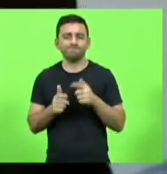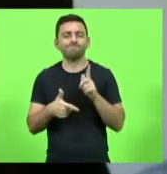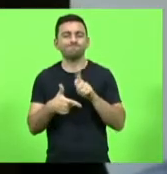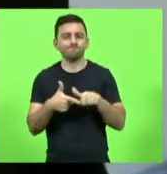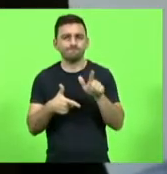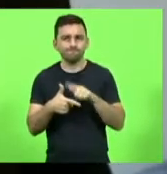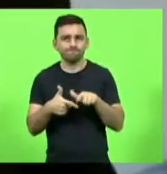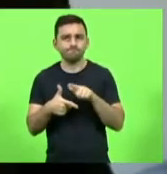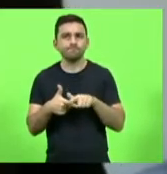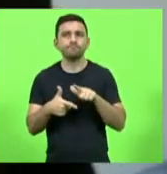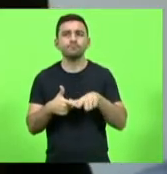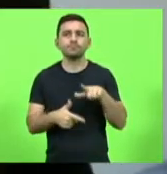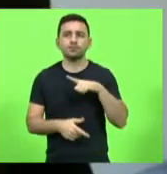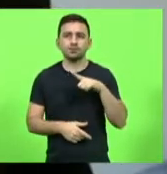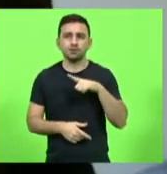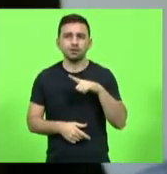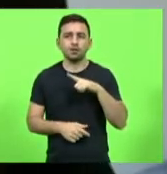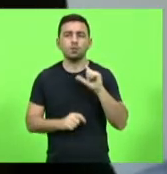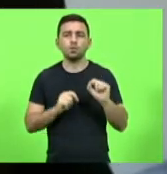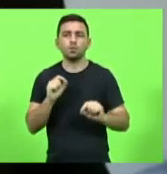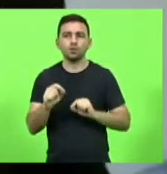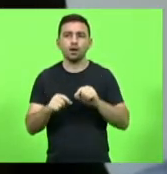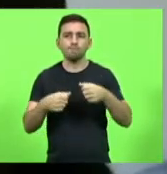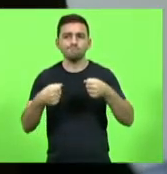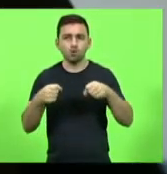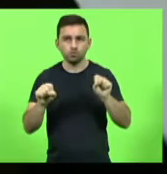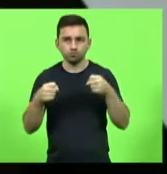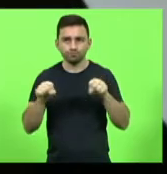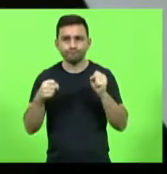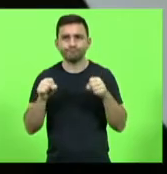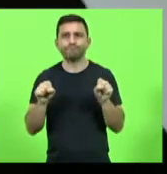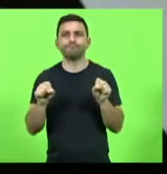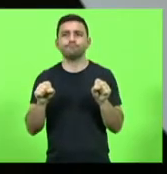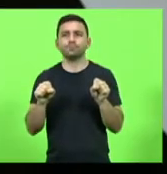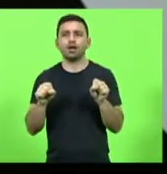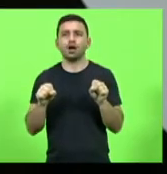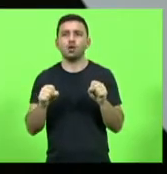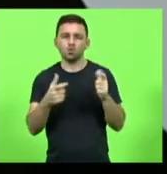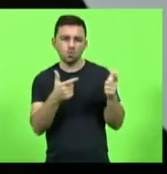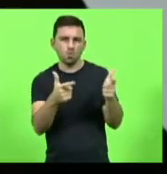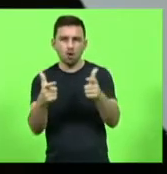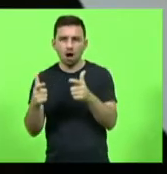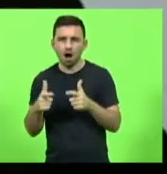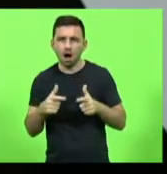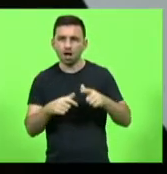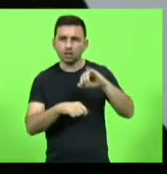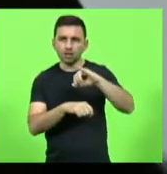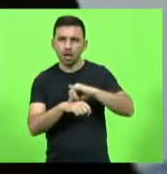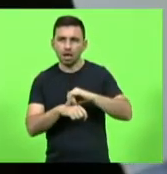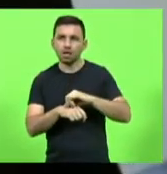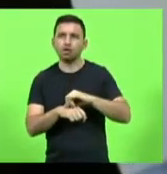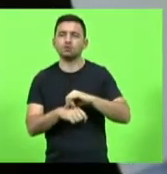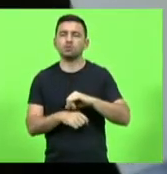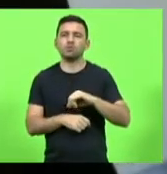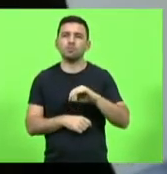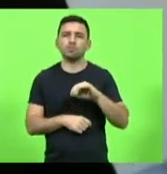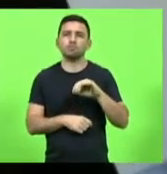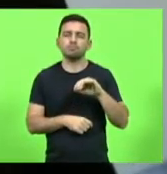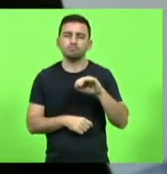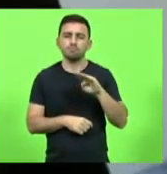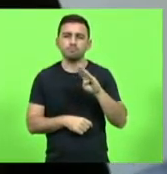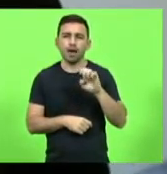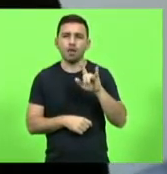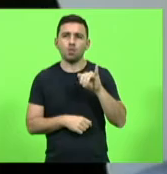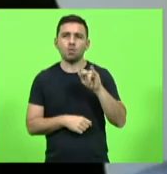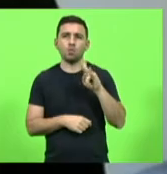nós temos no que tange às motos. Então, alguns grandes centros, como Belo Horizonte, já fizeram uma área no